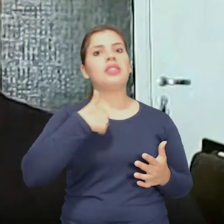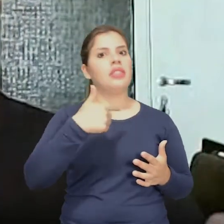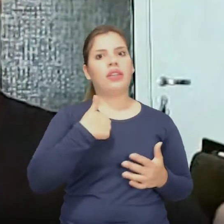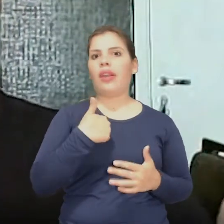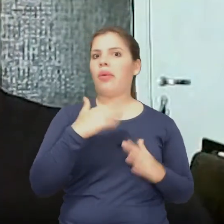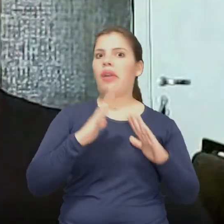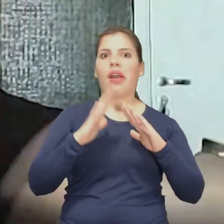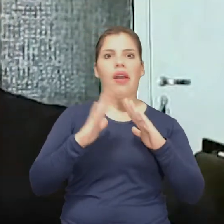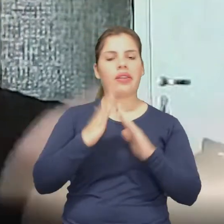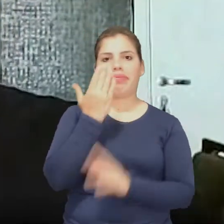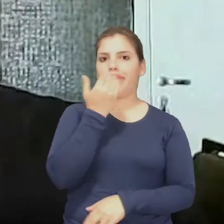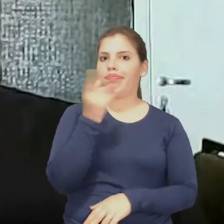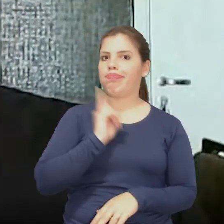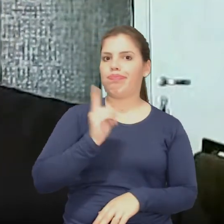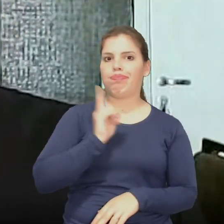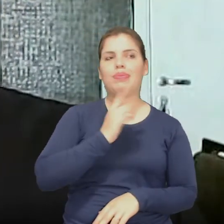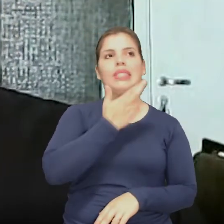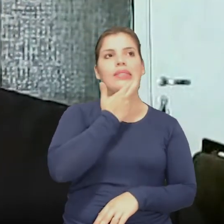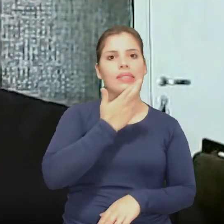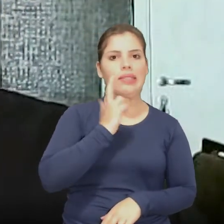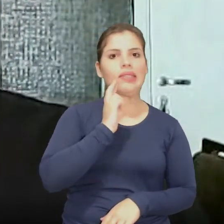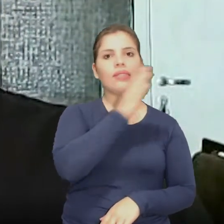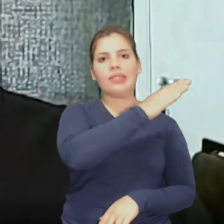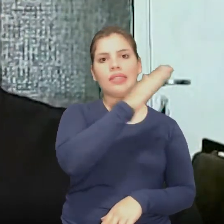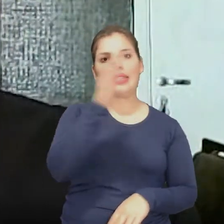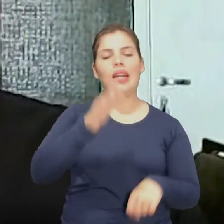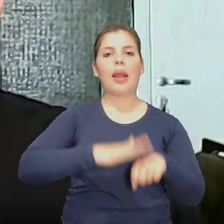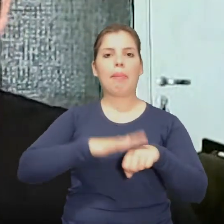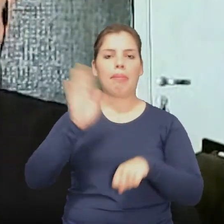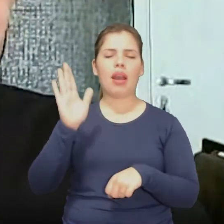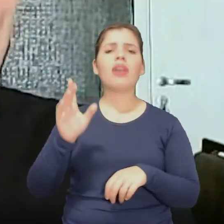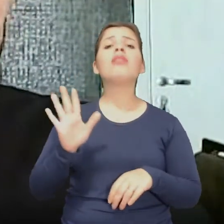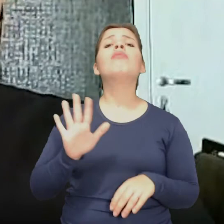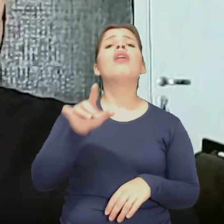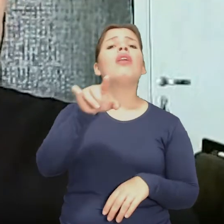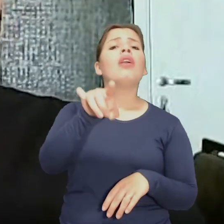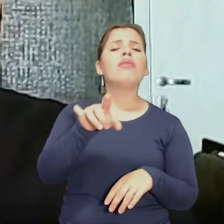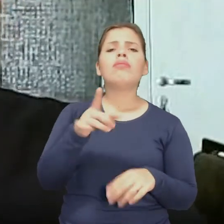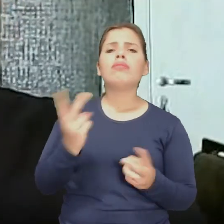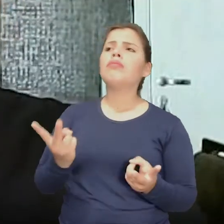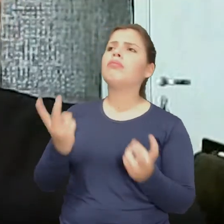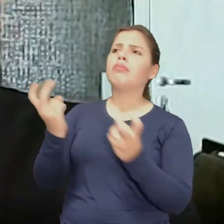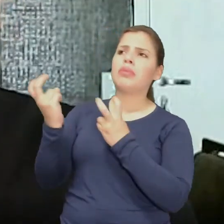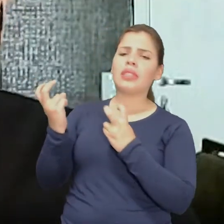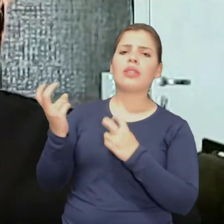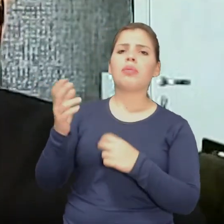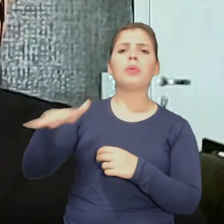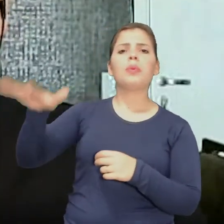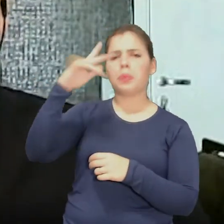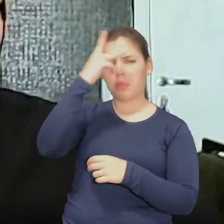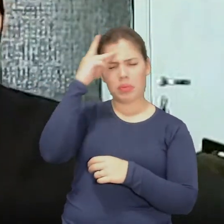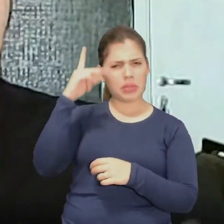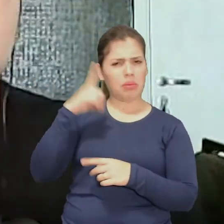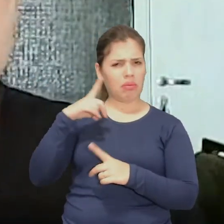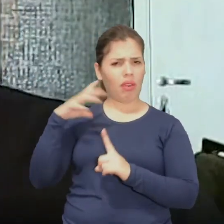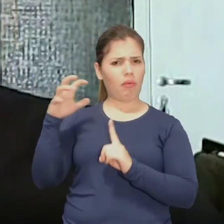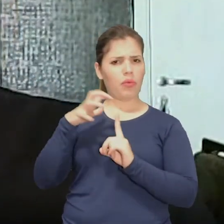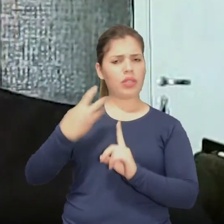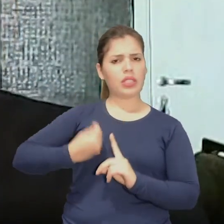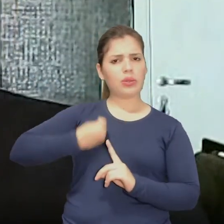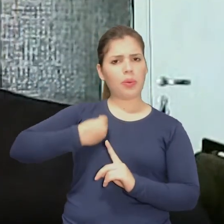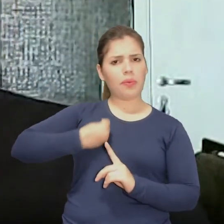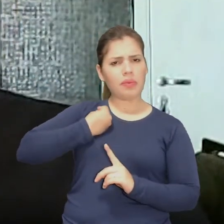interferiu e deve ter interferido na vida das pessoas. Mas como a doutora vê que isso realmente está interferindo e que dicas